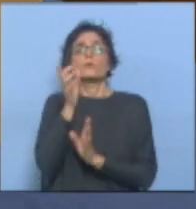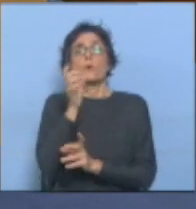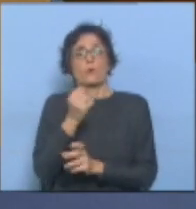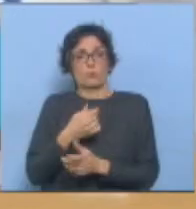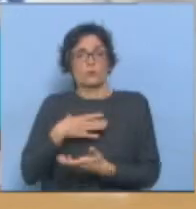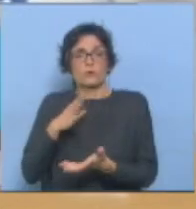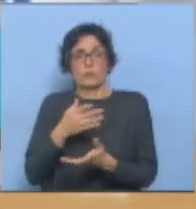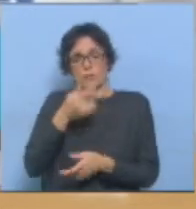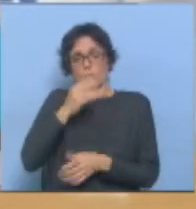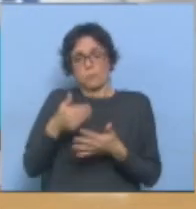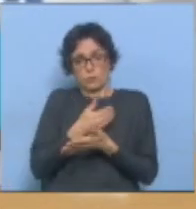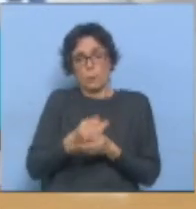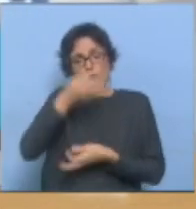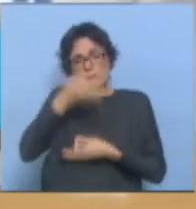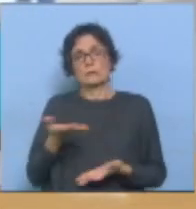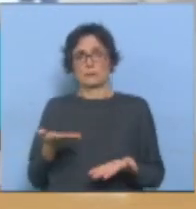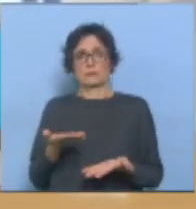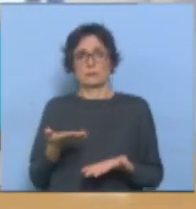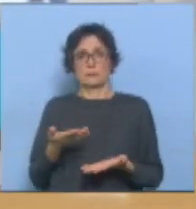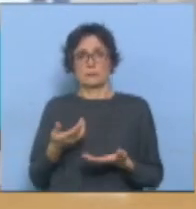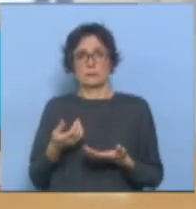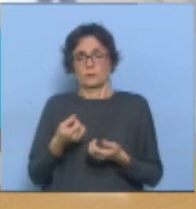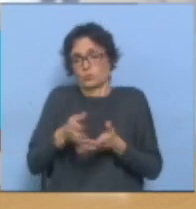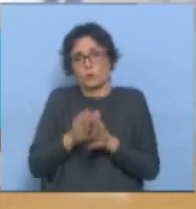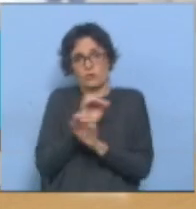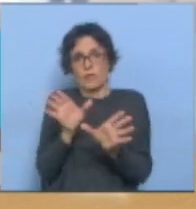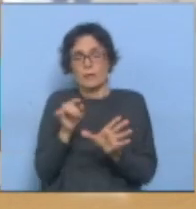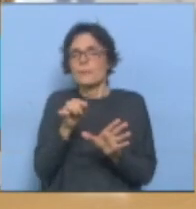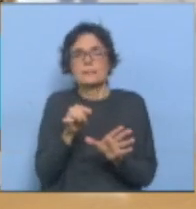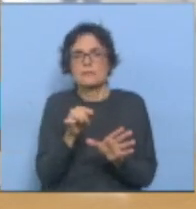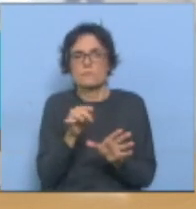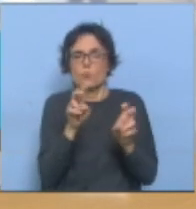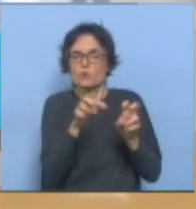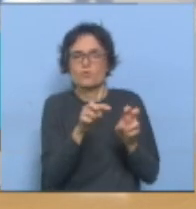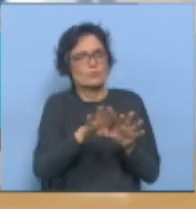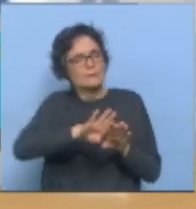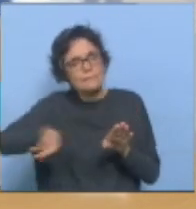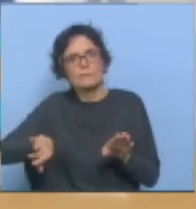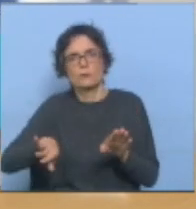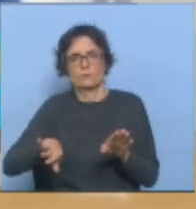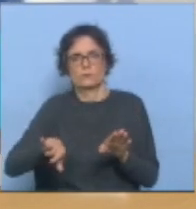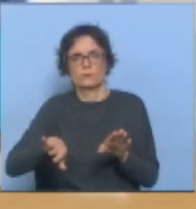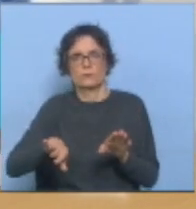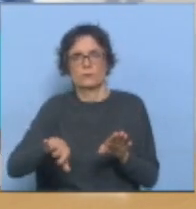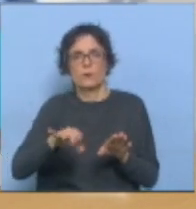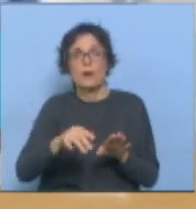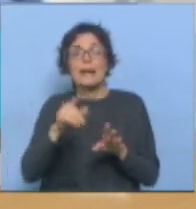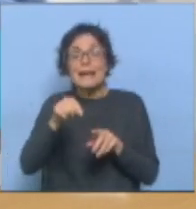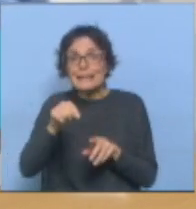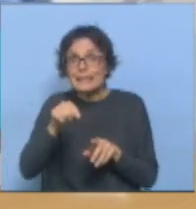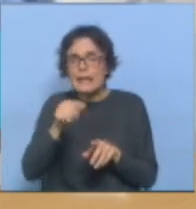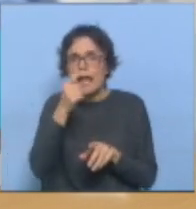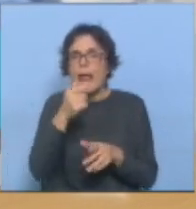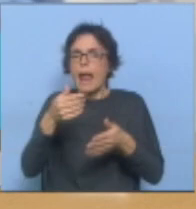assistida? A resposta é sim. E as pessoas vão atrás disso, não é? Mas não é disso que estamos a falar. Estamos a falar de eutanásia. A eutanásia é a morte